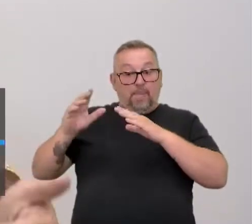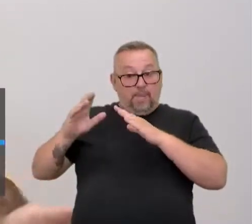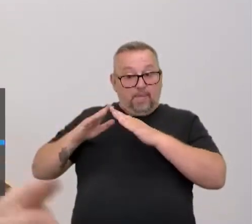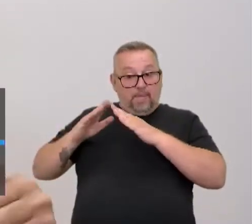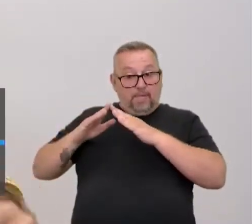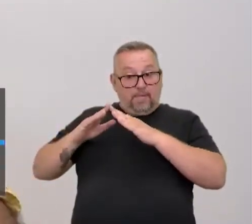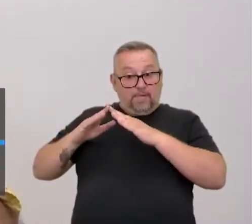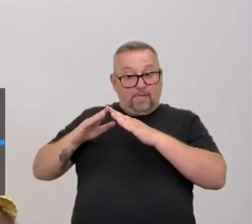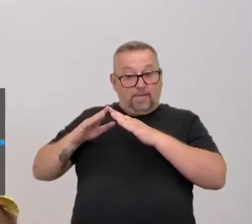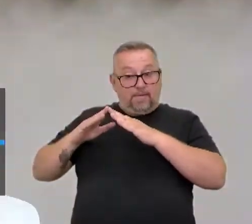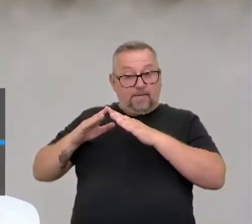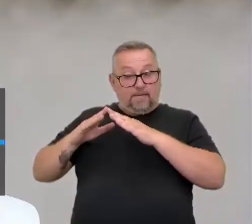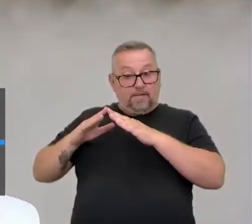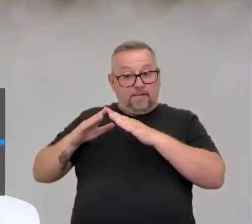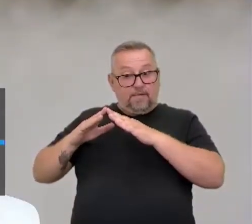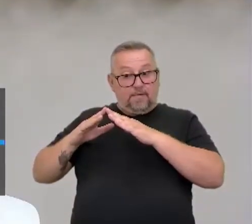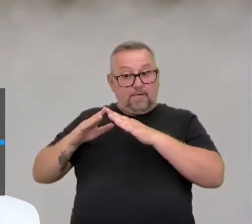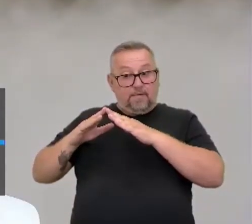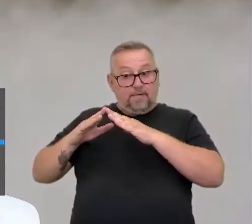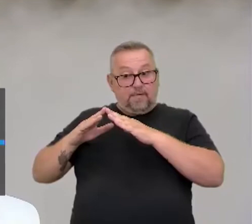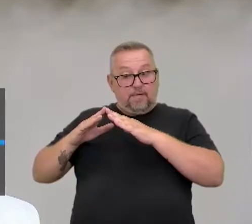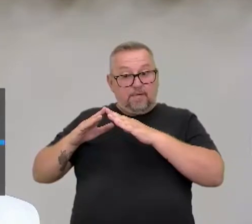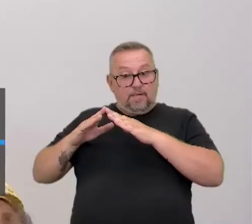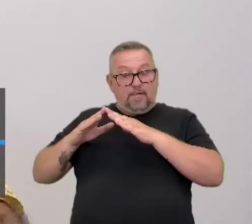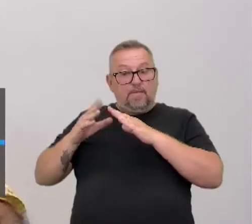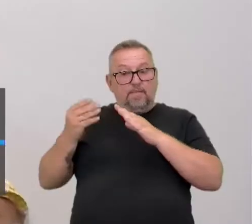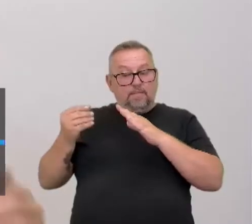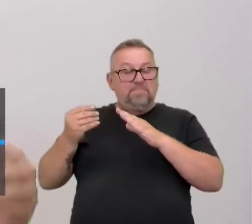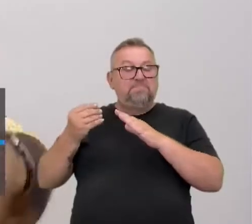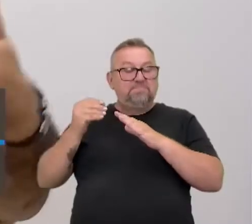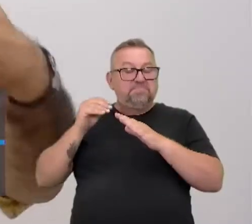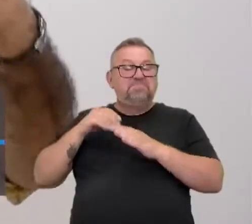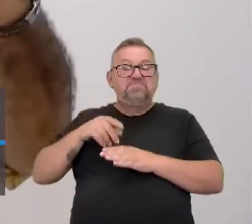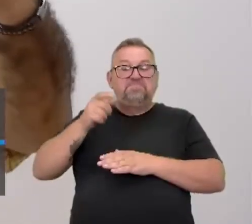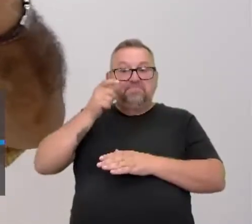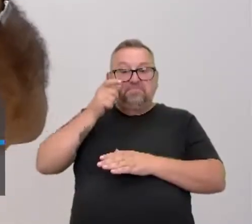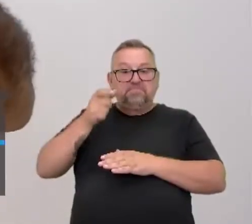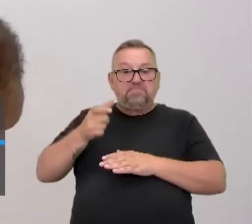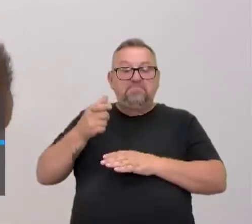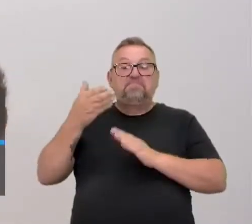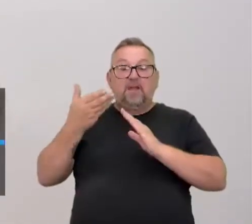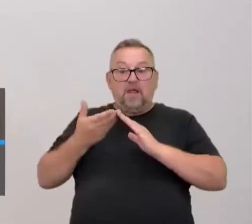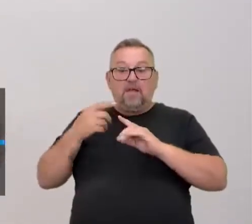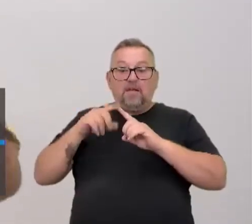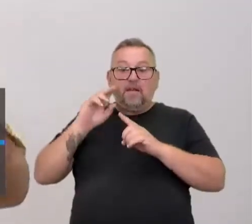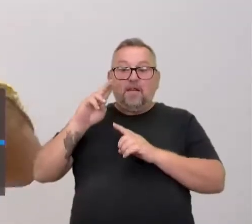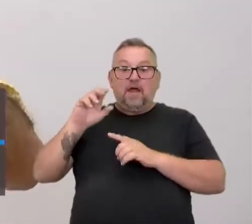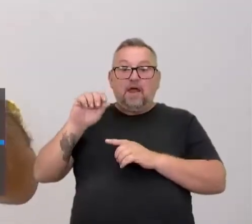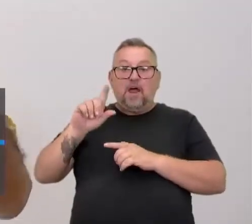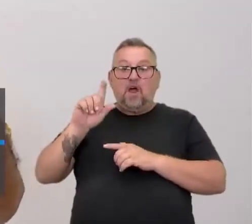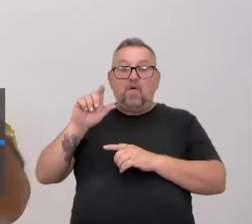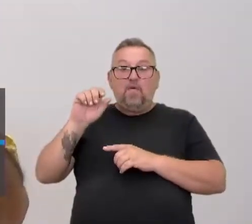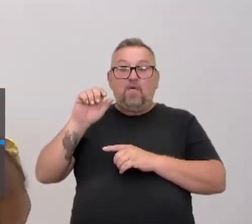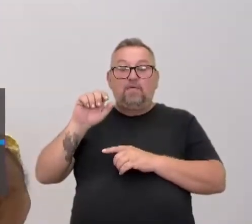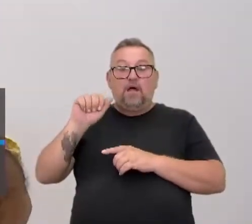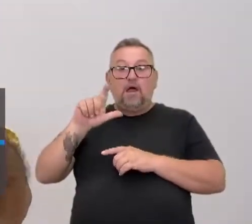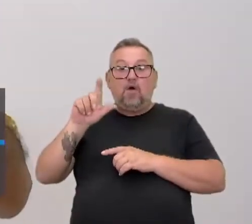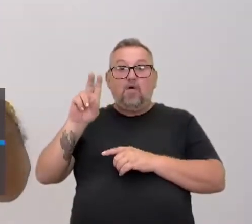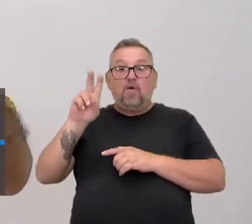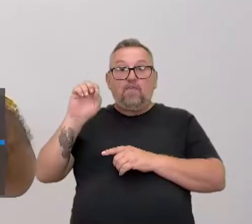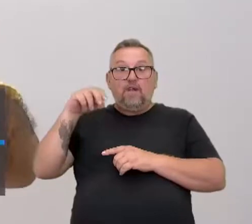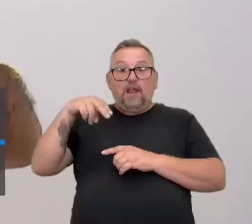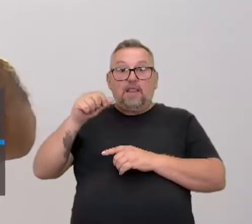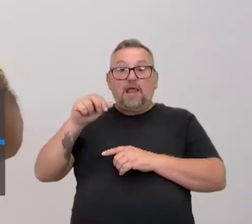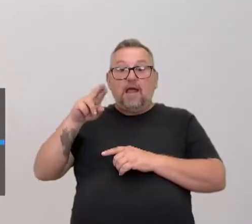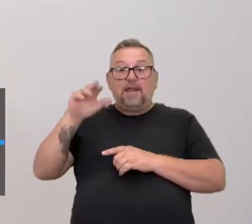moradia passem a ser bastante resistentes. A chamada alvenaria. E esse processo vai